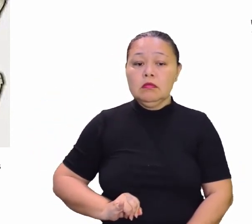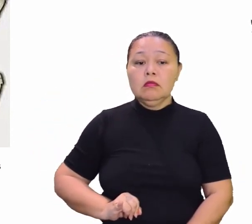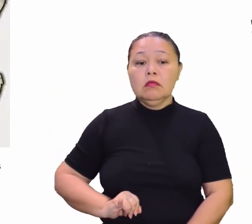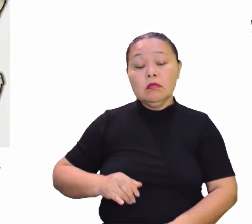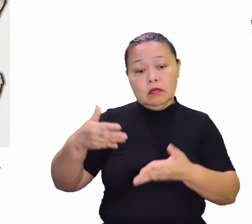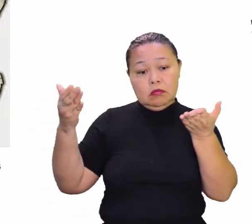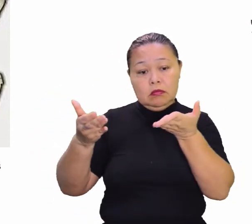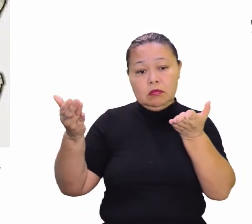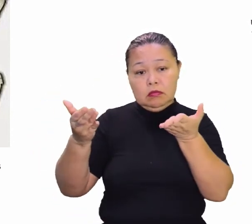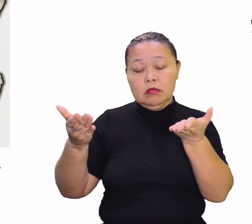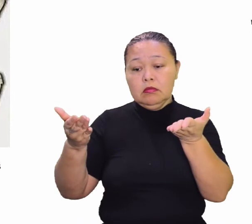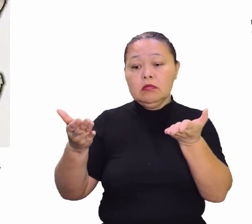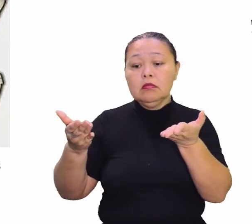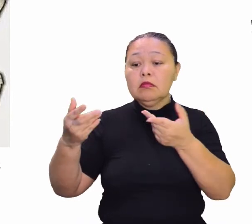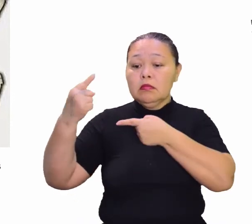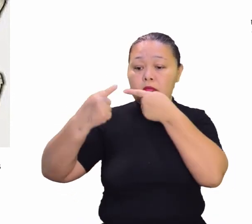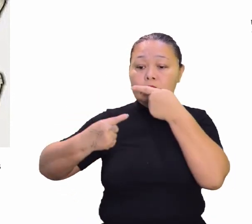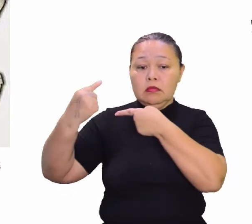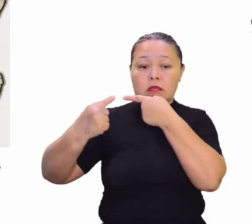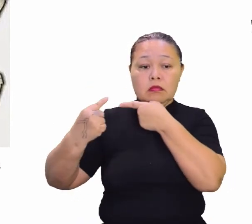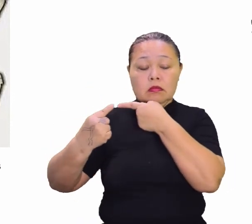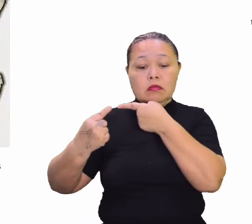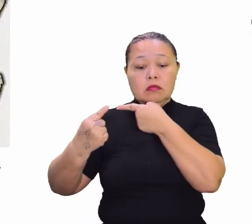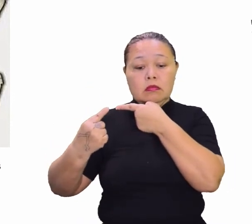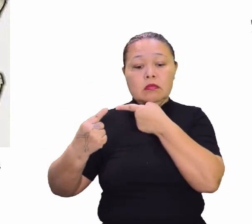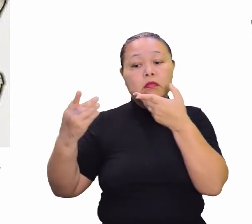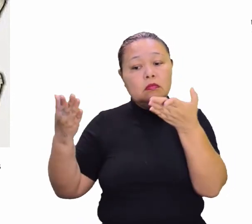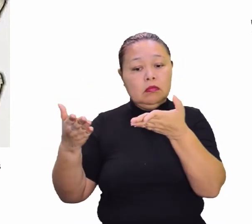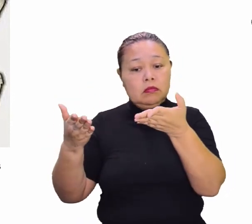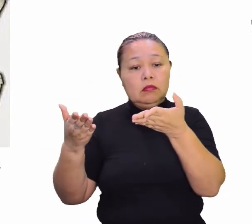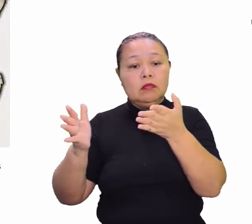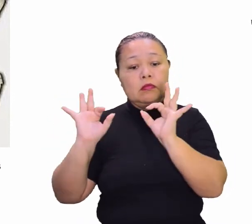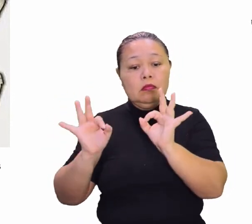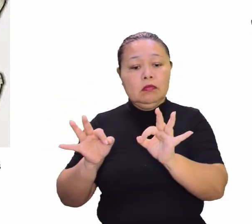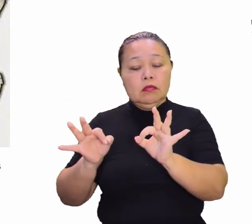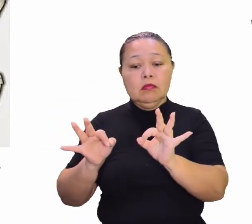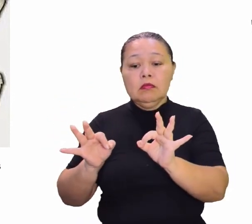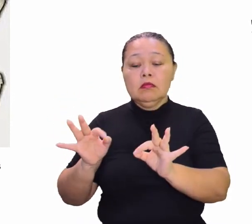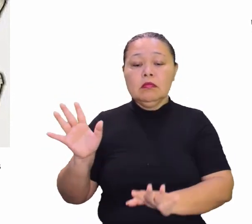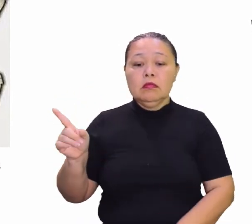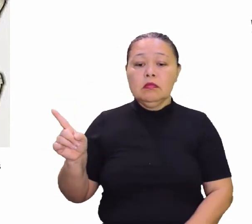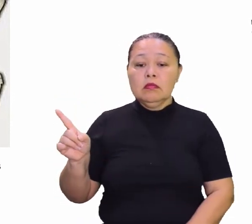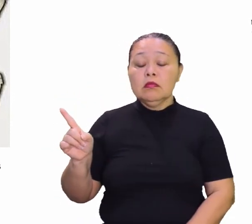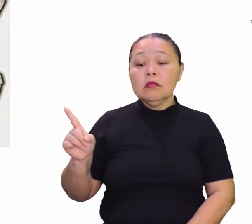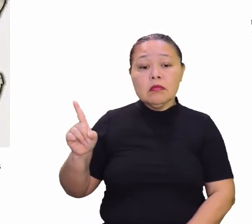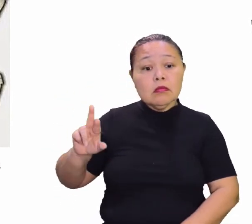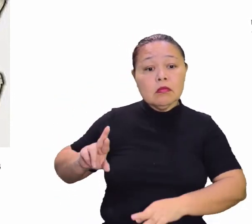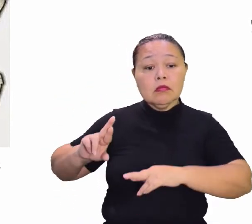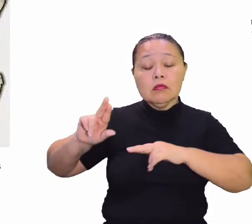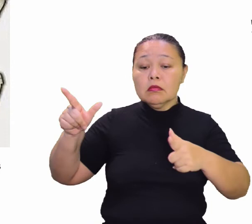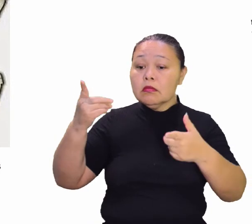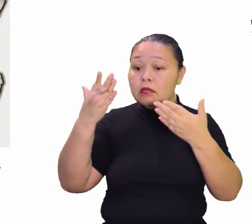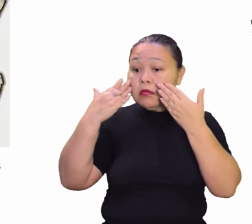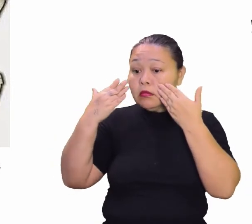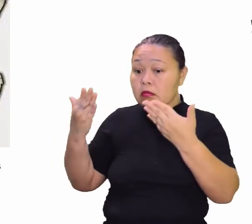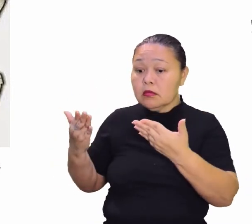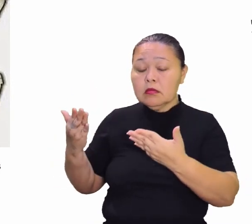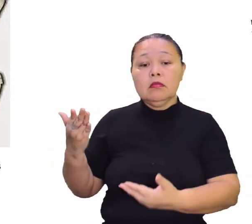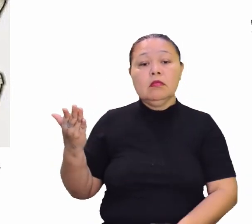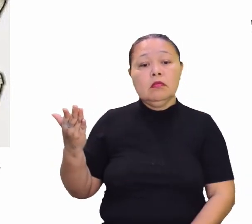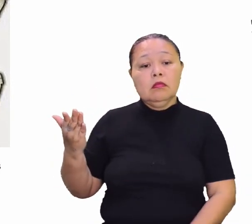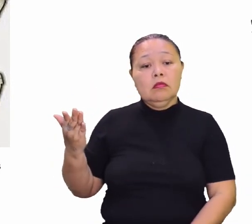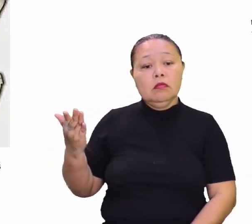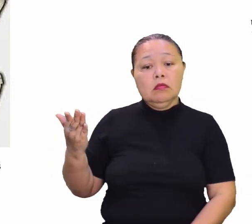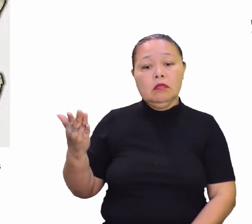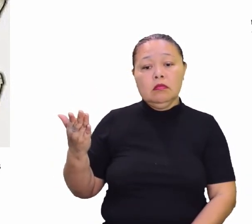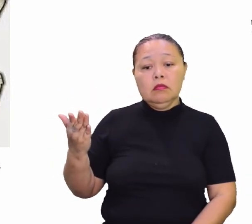política atual. E a divisão política aqui, ó, é a divisão atual, correto. Então, olha só, que diferença que a gente consegue observar, né?